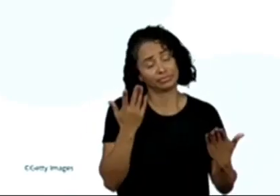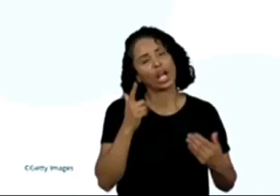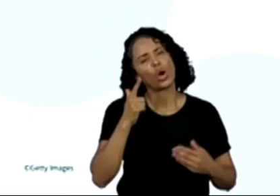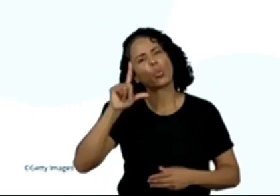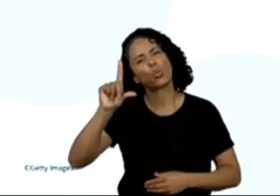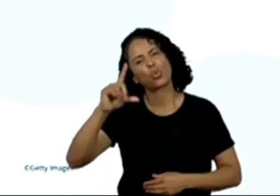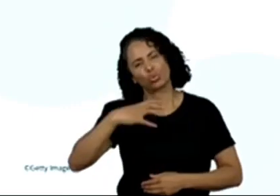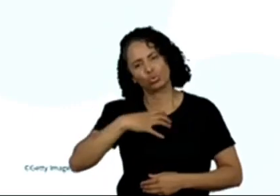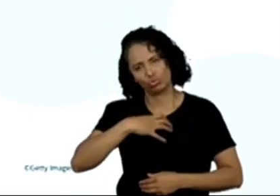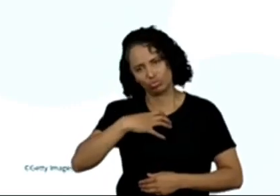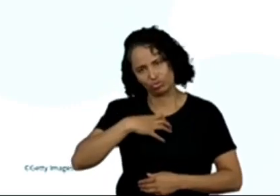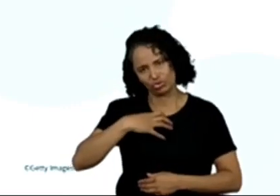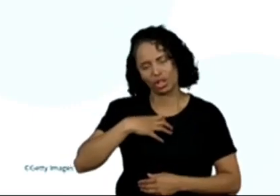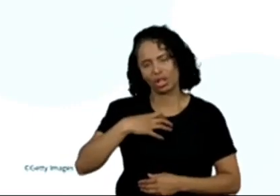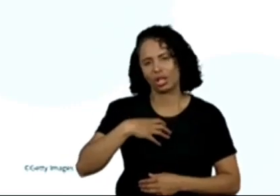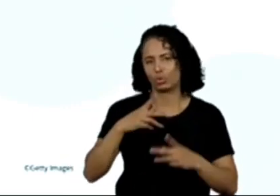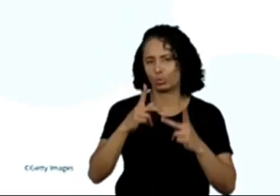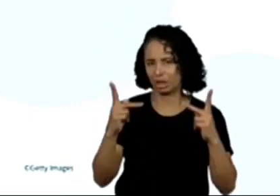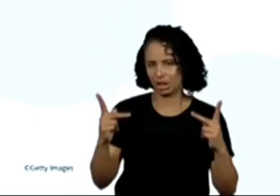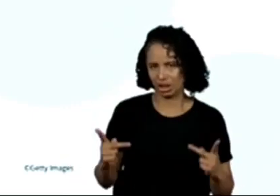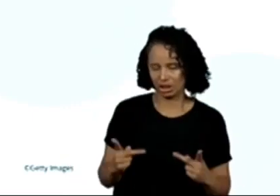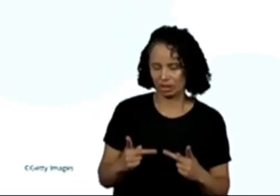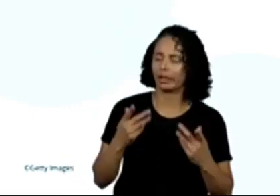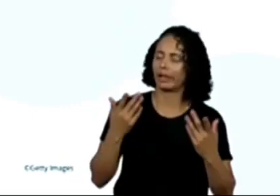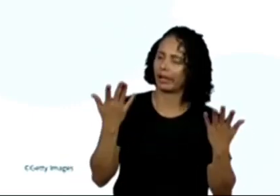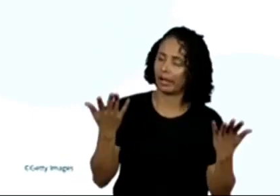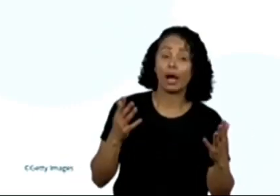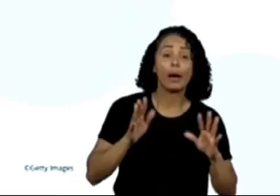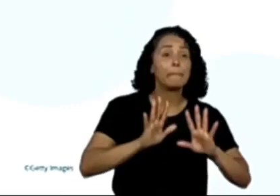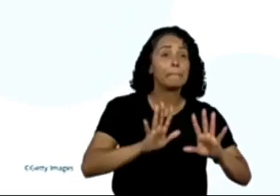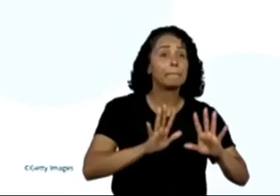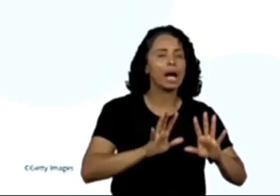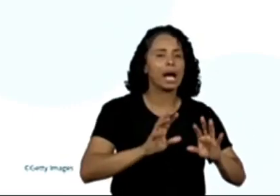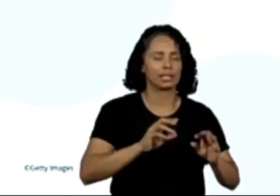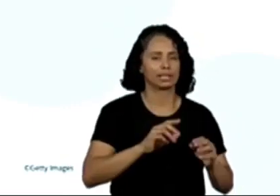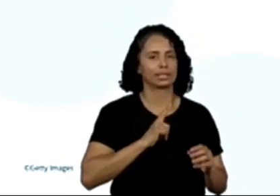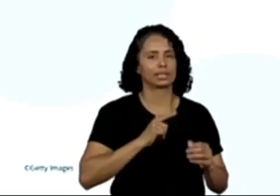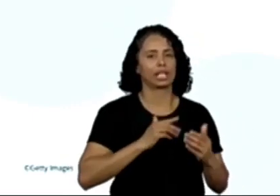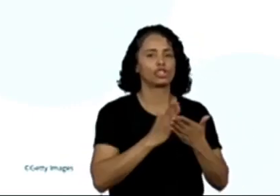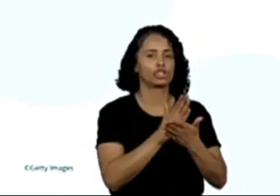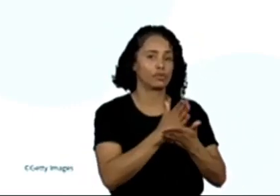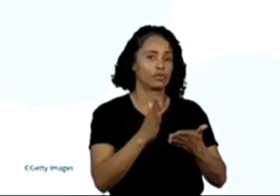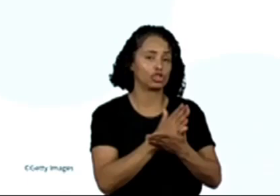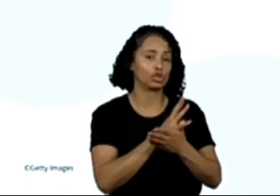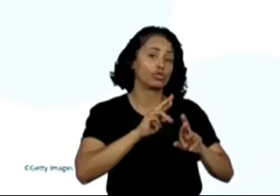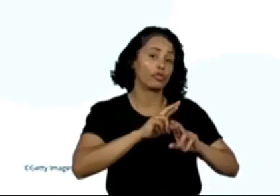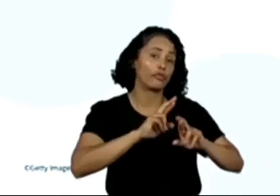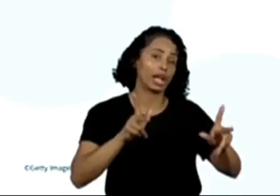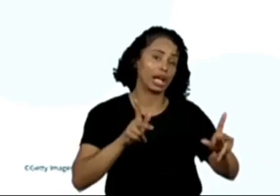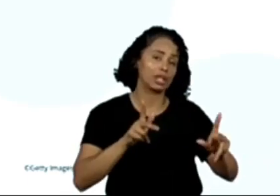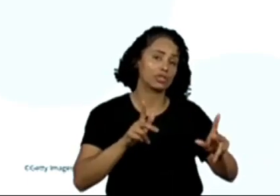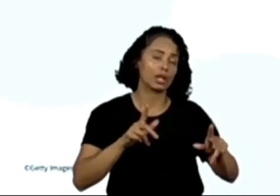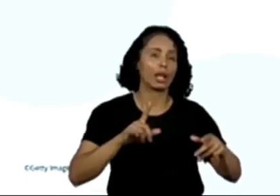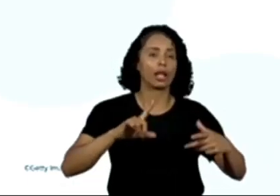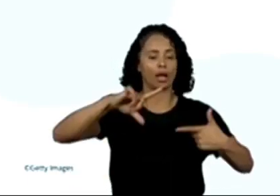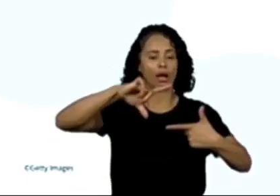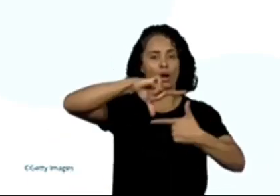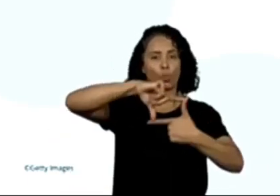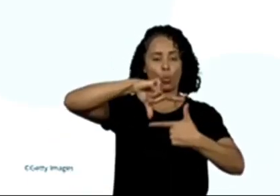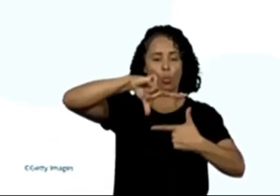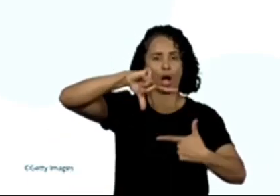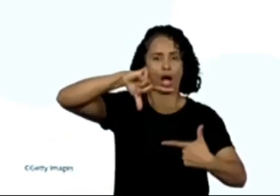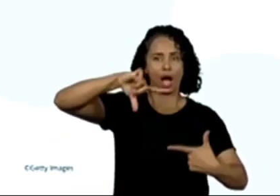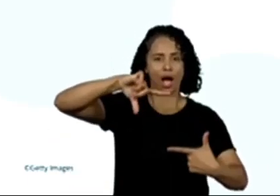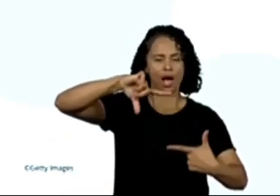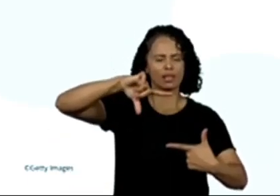outra situação. Só que ela não vai ser dividida igual. Ela vai ser dividida assim, ó. Então, eu dividi ela assim. A minha